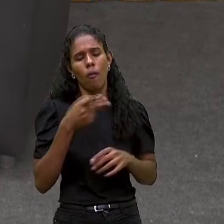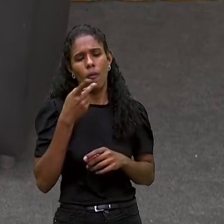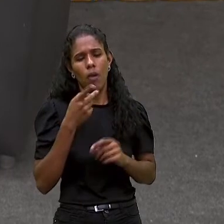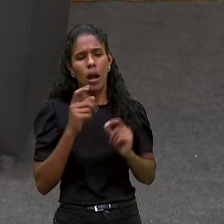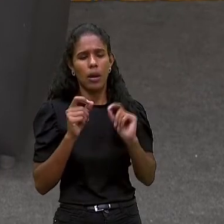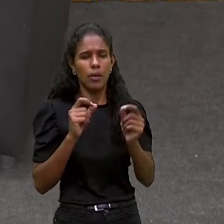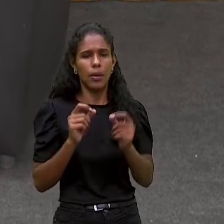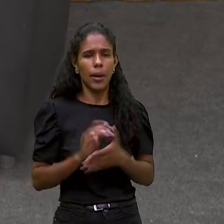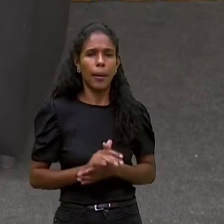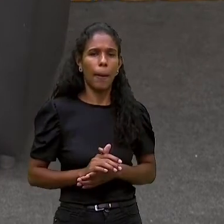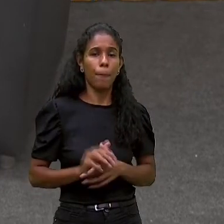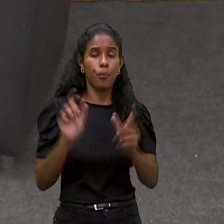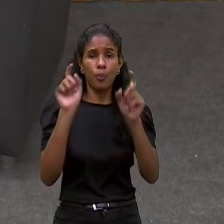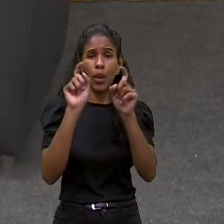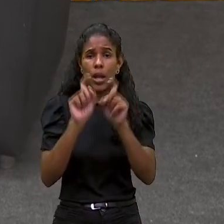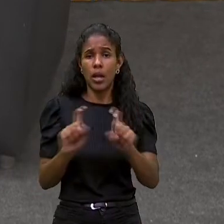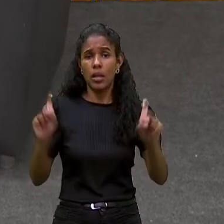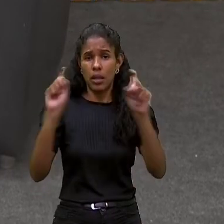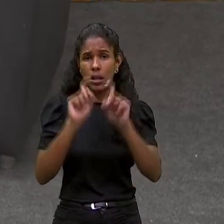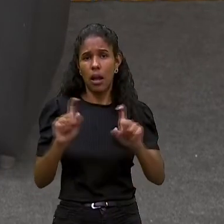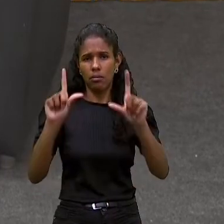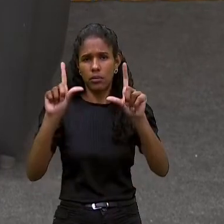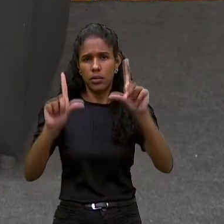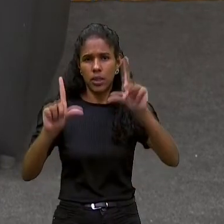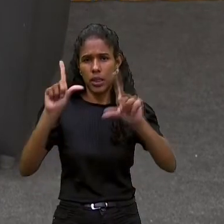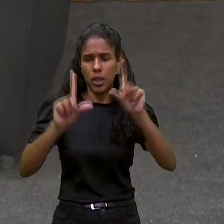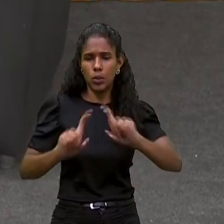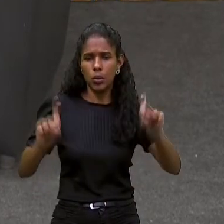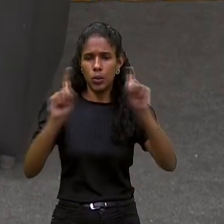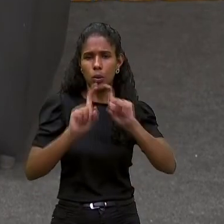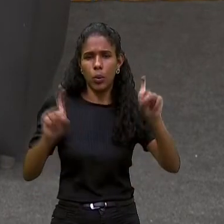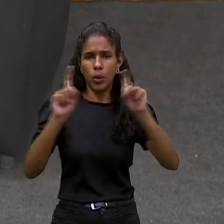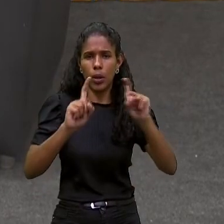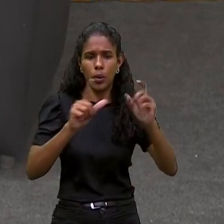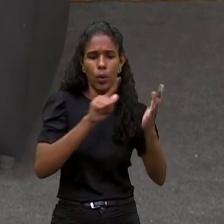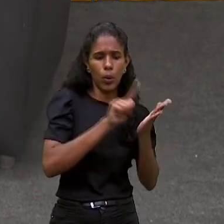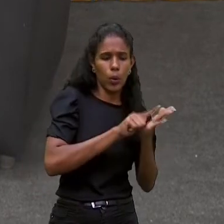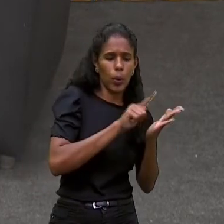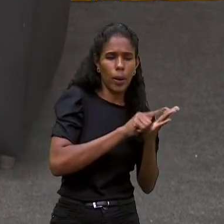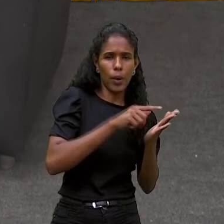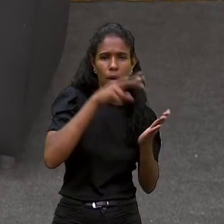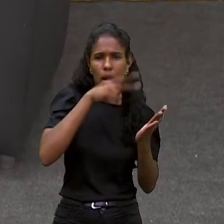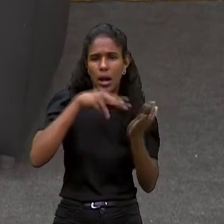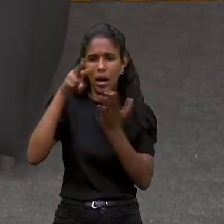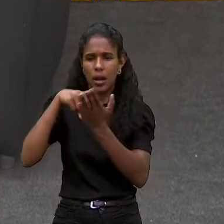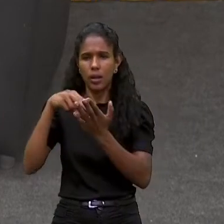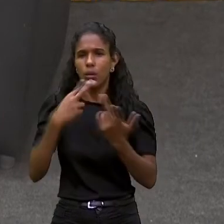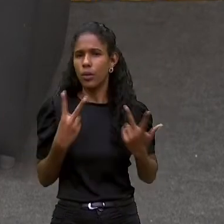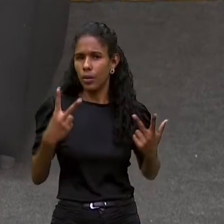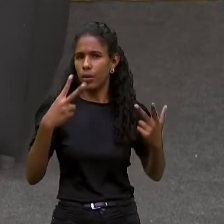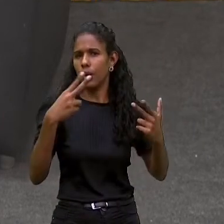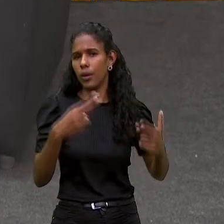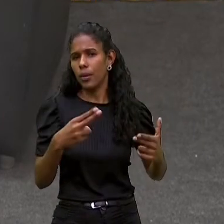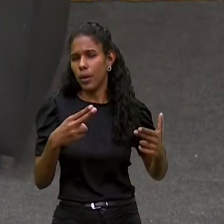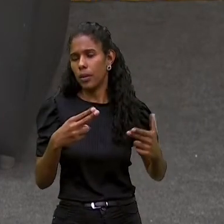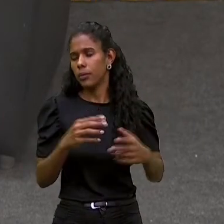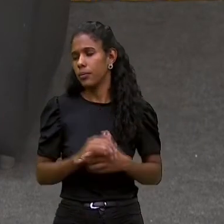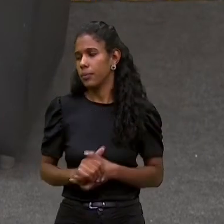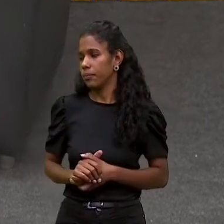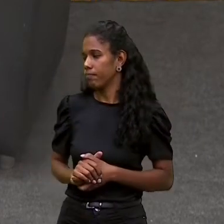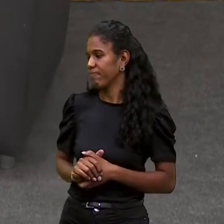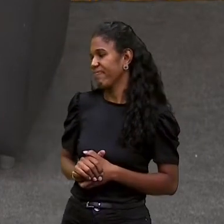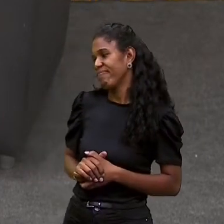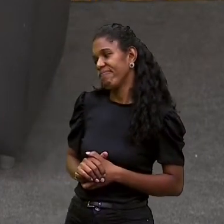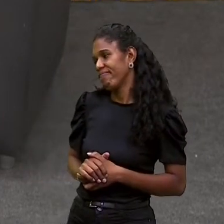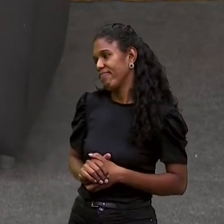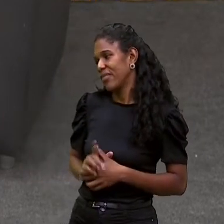no papel? O que você acha? Você acha que é a mesma coisa? Eu acho que não. Não, né? Não, acho que, sei lá, eu acho que no